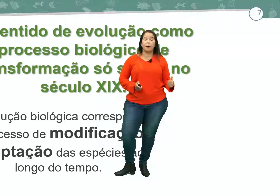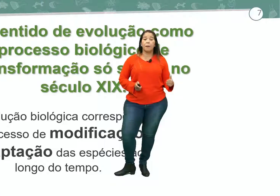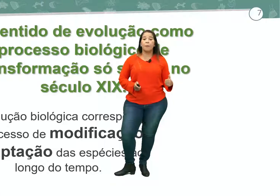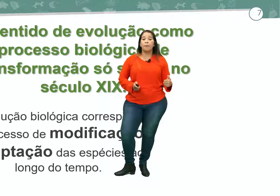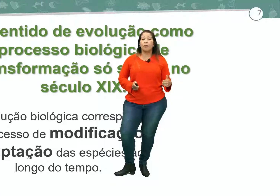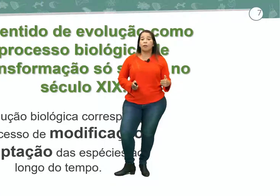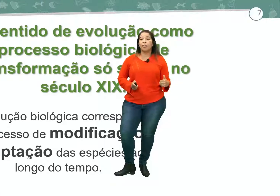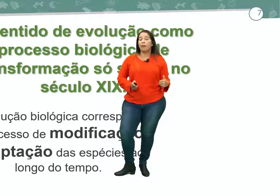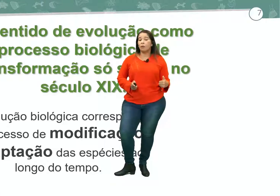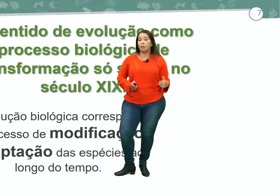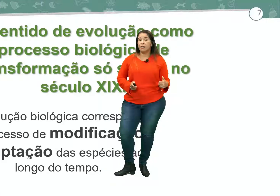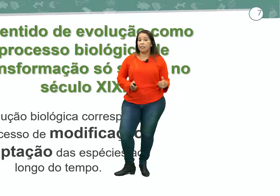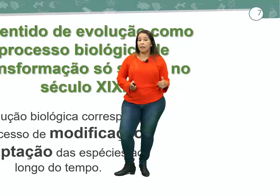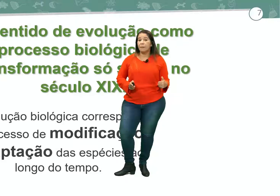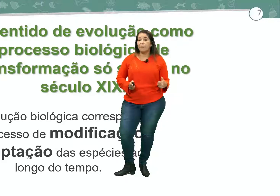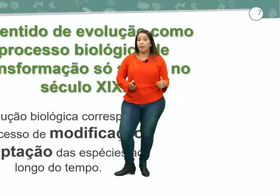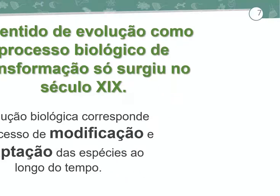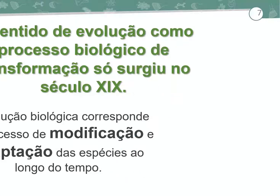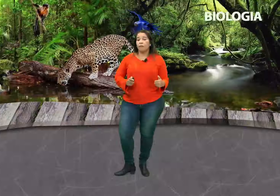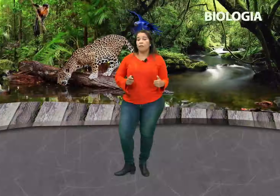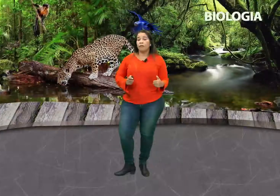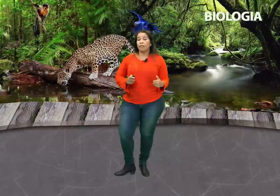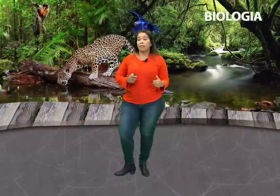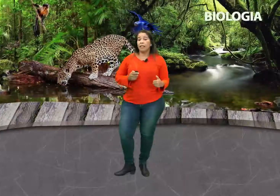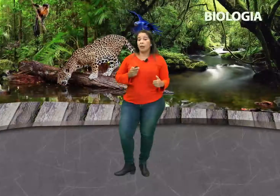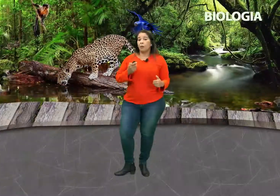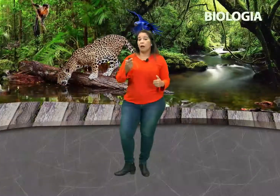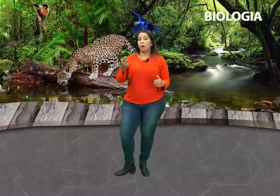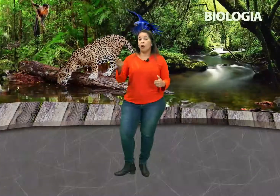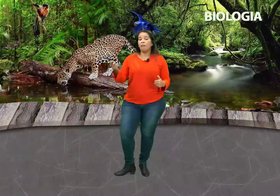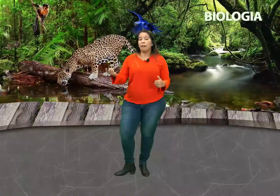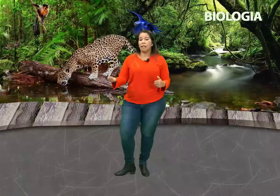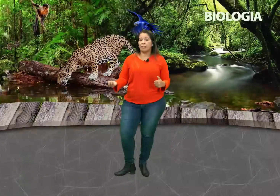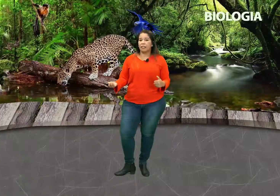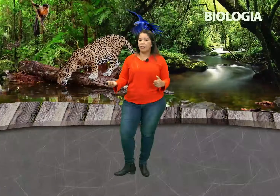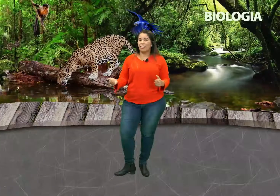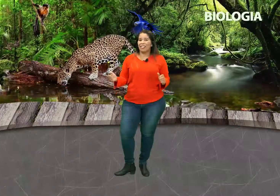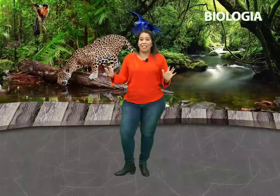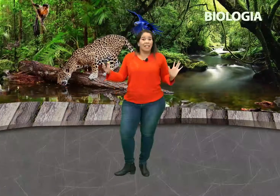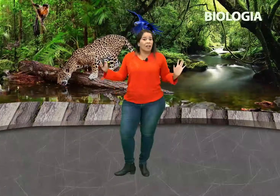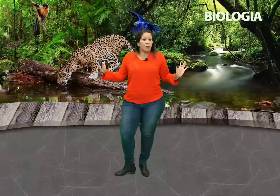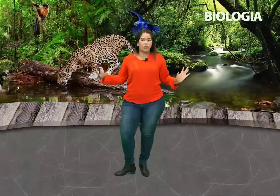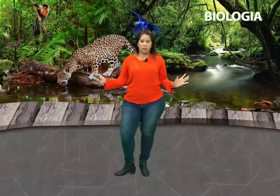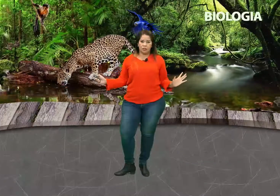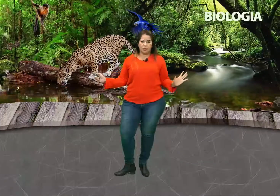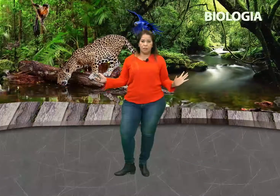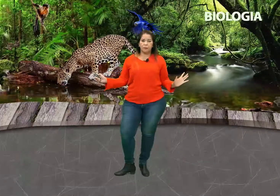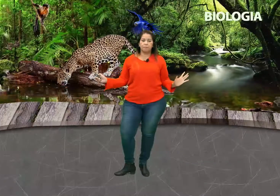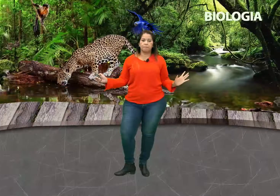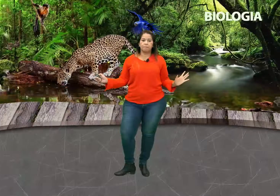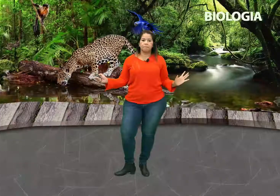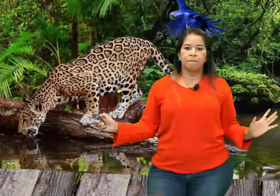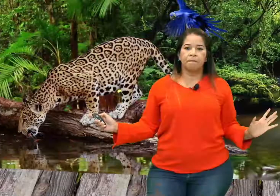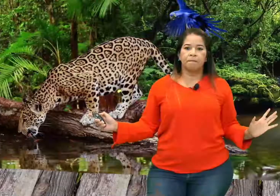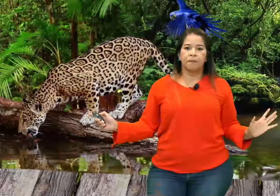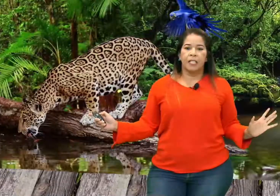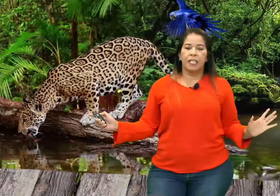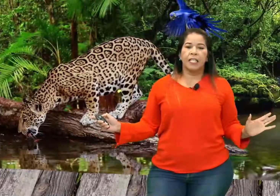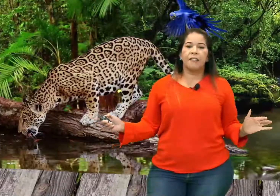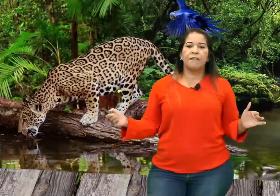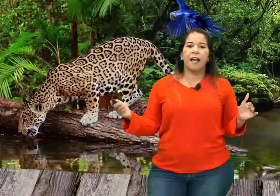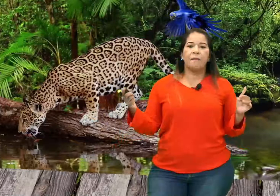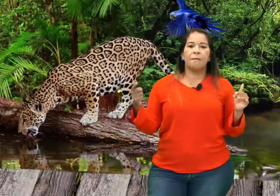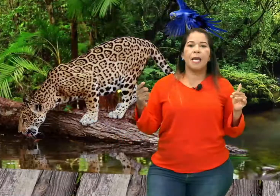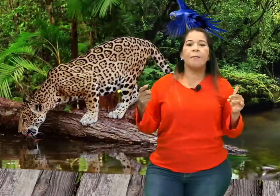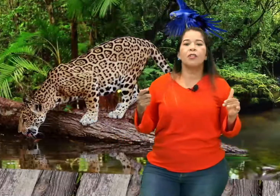modificações, perdão, o que vai acontecer? Você vai ter uma nova característica que não existia